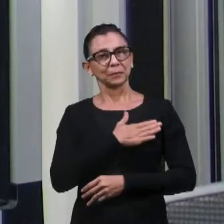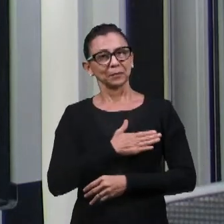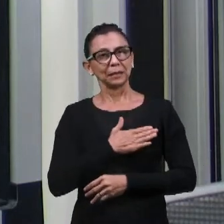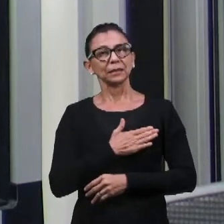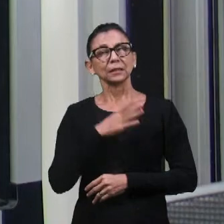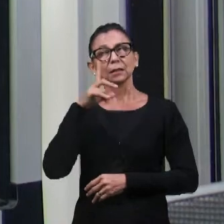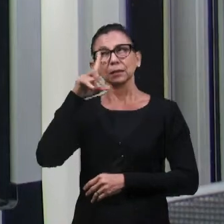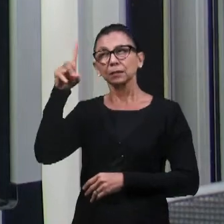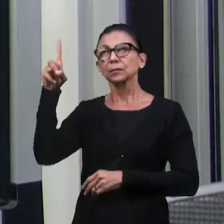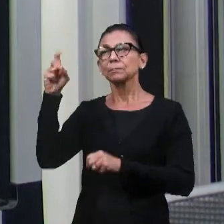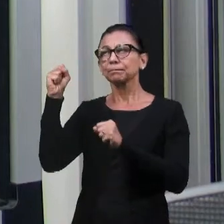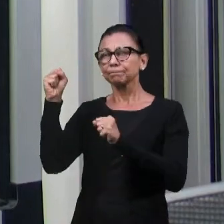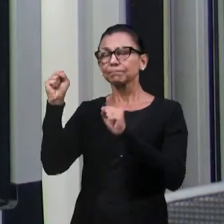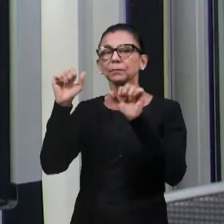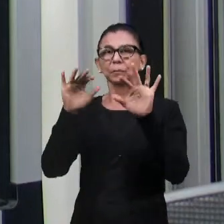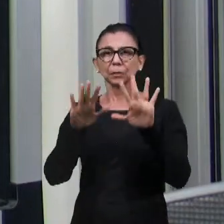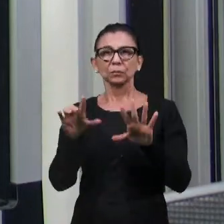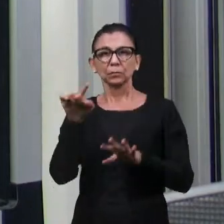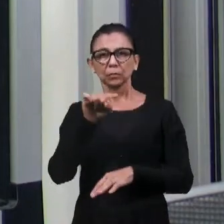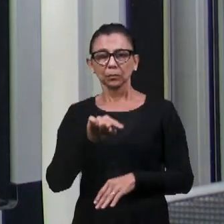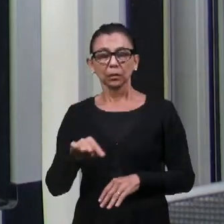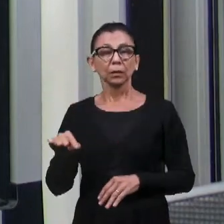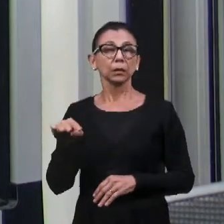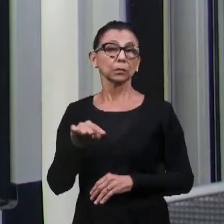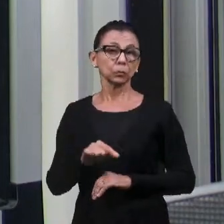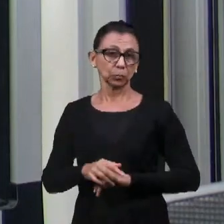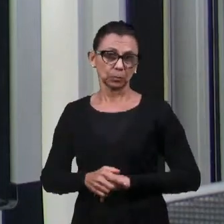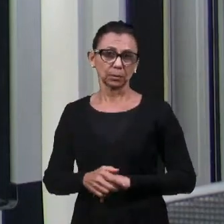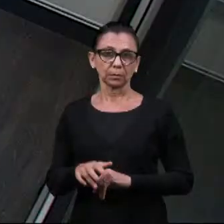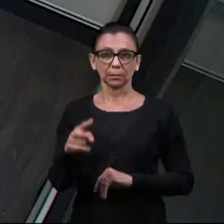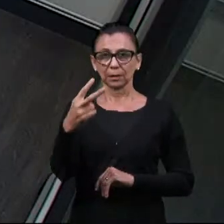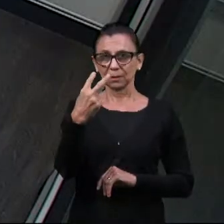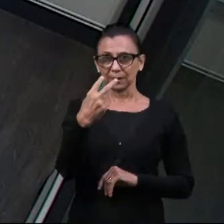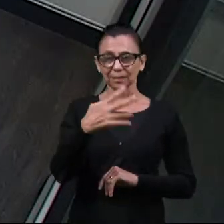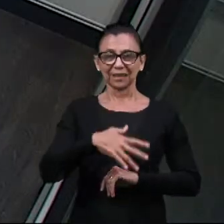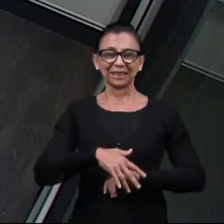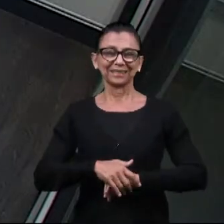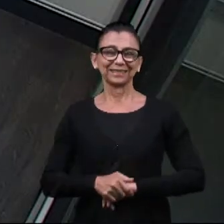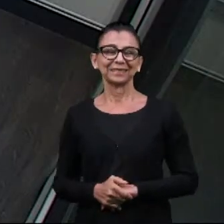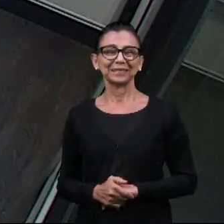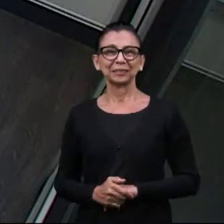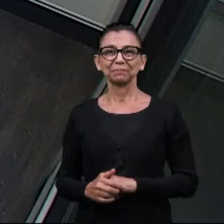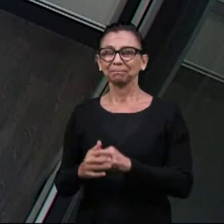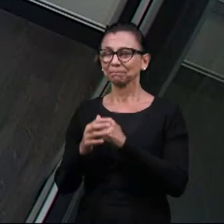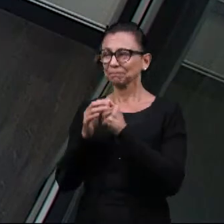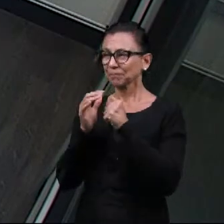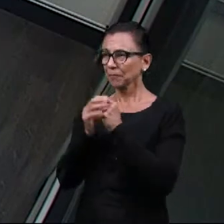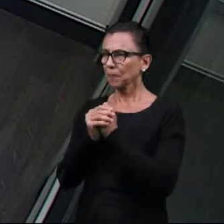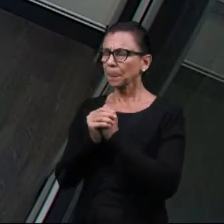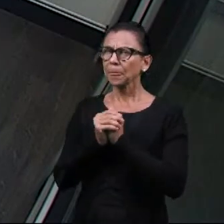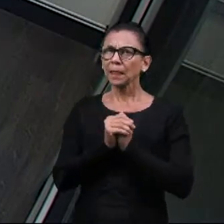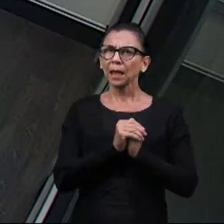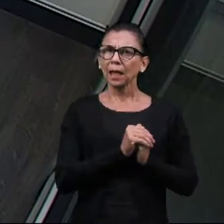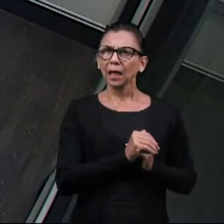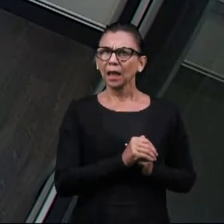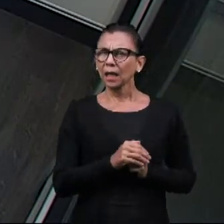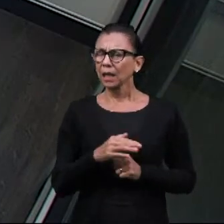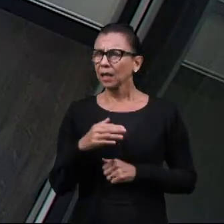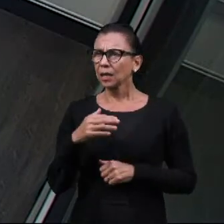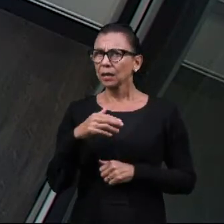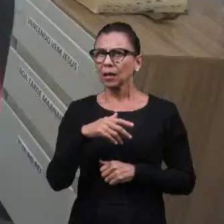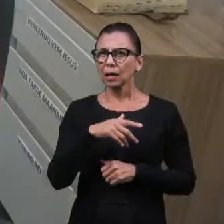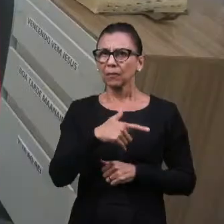nos abençoar e abençoar a todos os nossos ouvintes, né? Amém. Pastor, 21 anos de Ministério